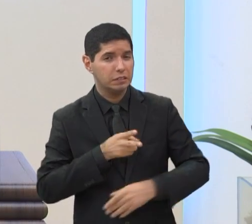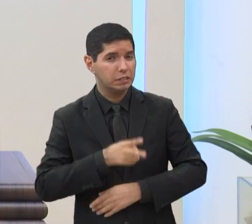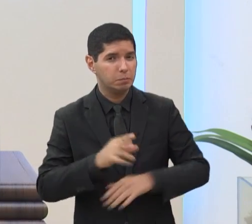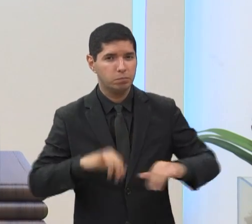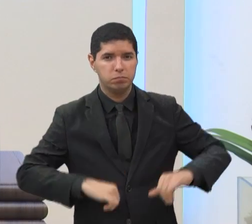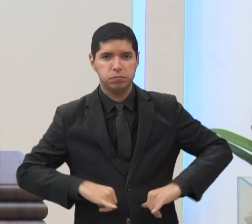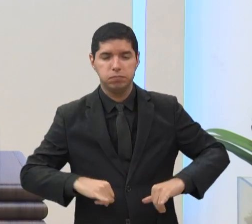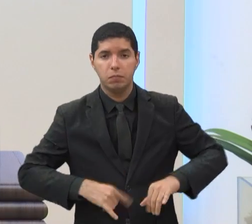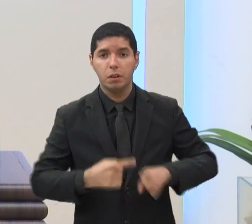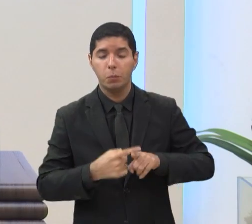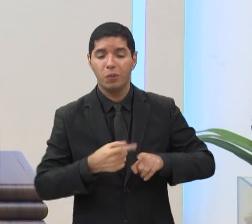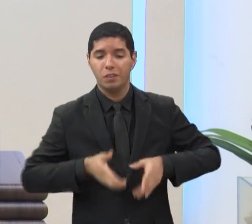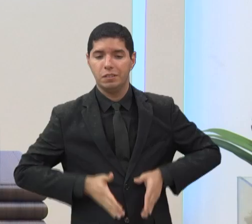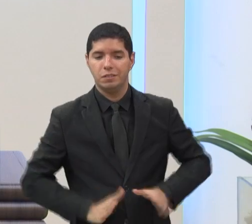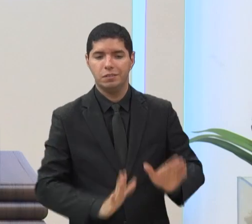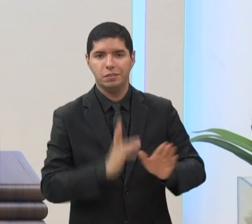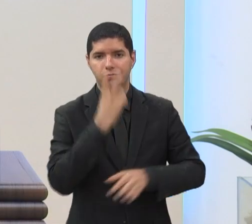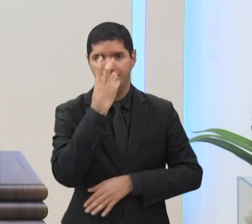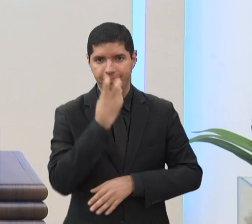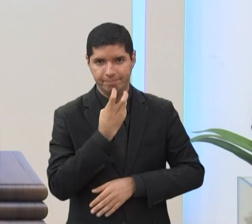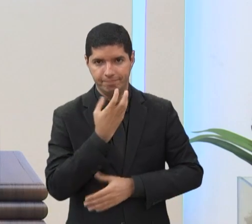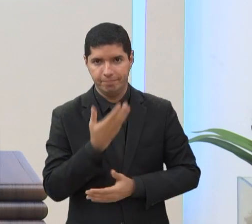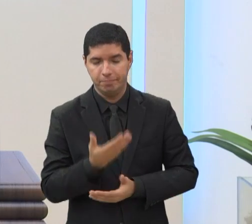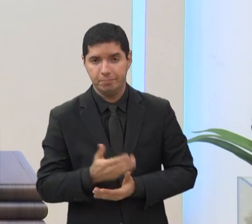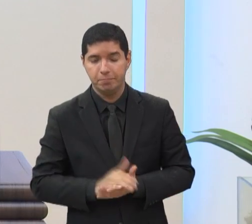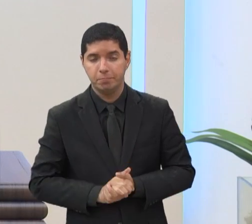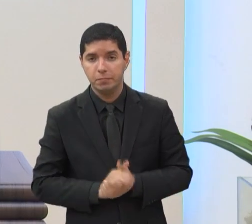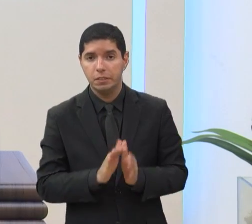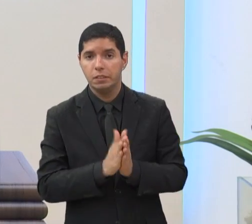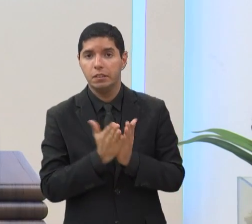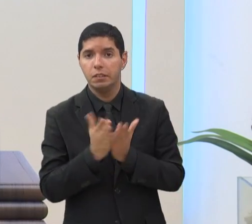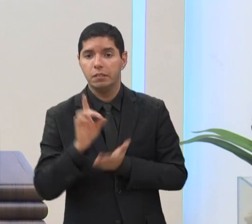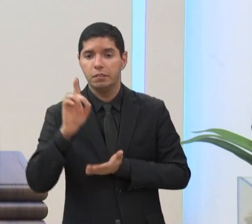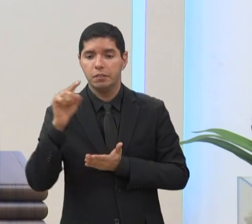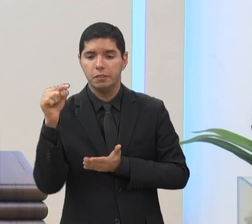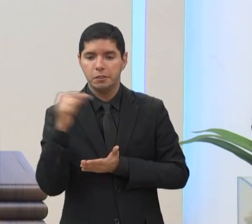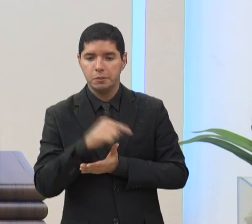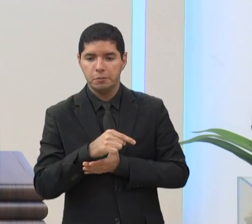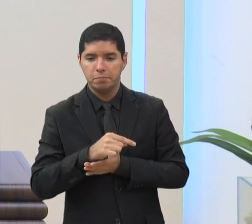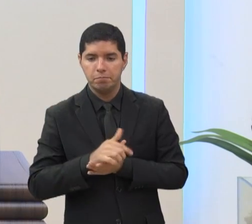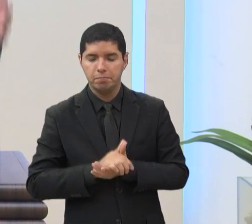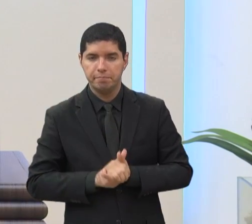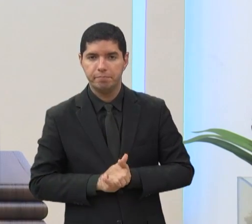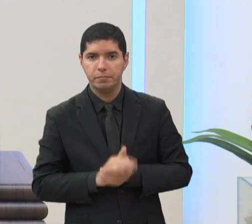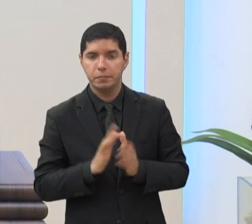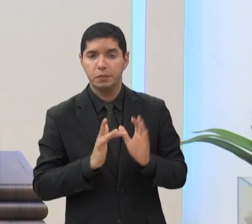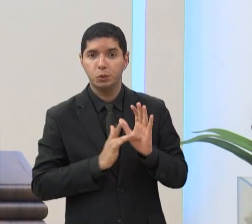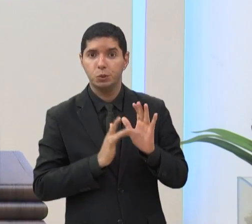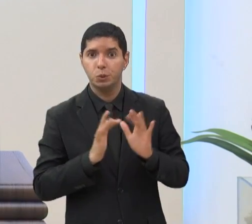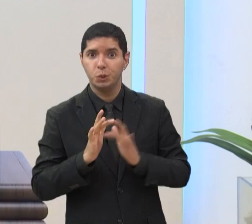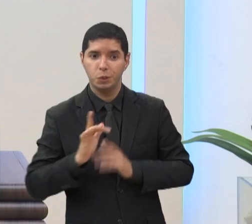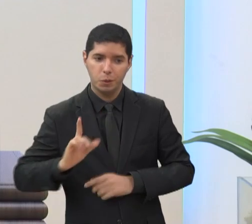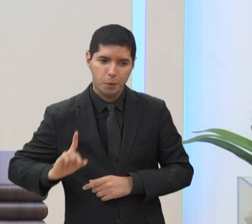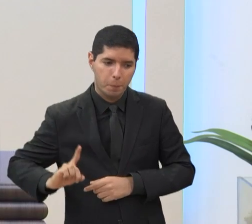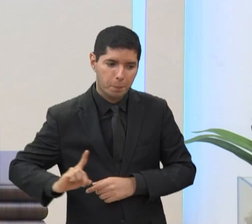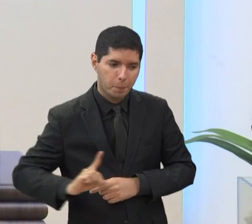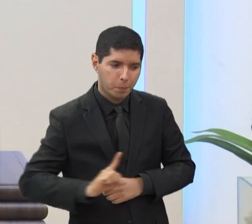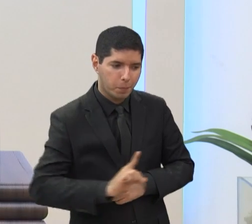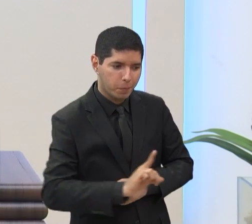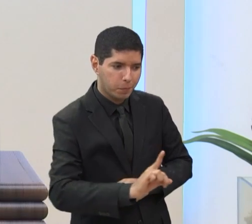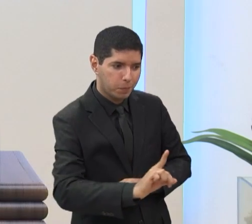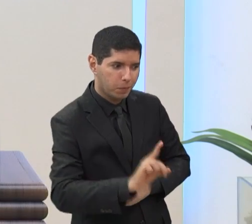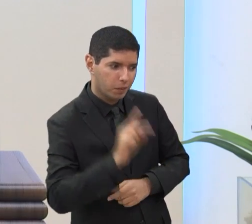cego de nascença. E a Bíblia diz que um dia Jesus passou por